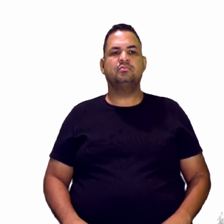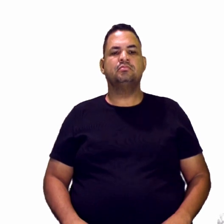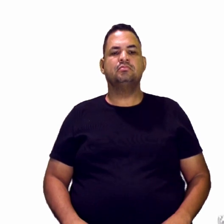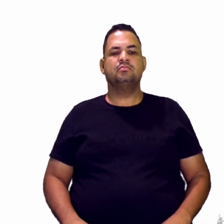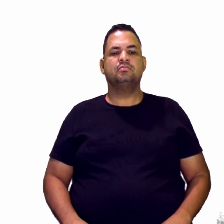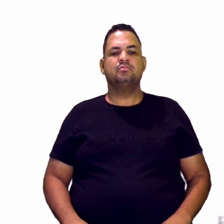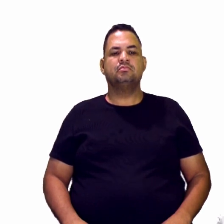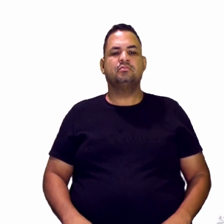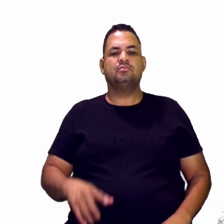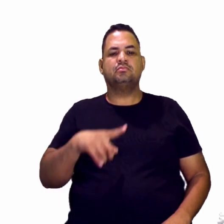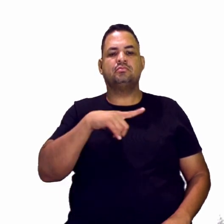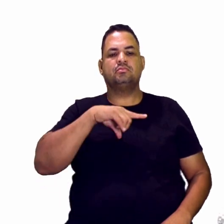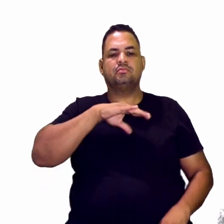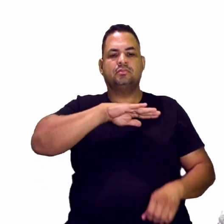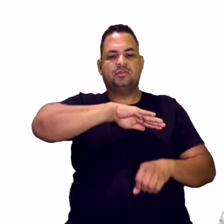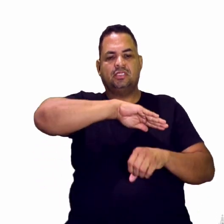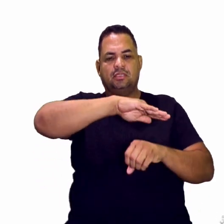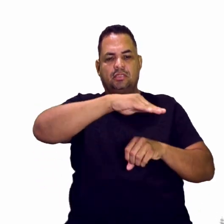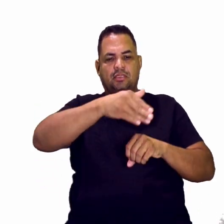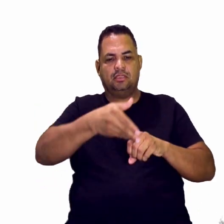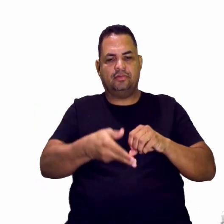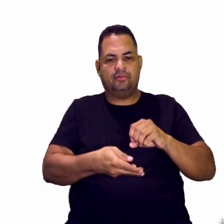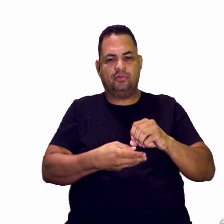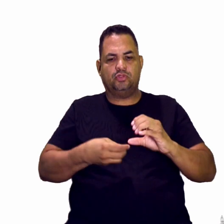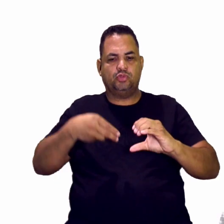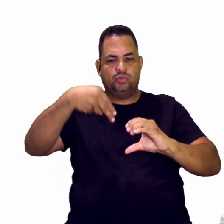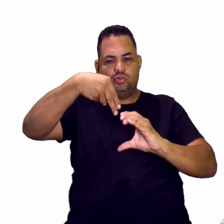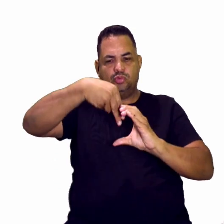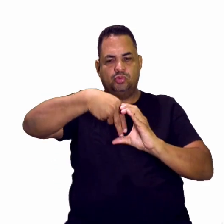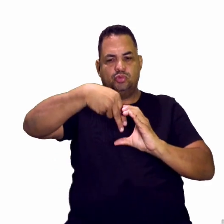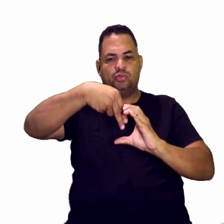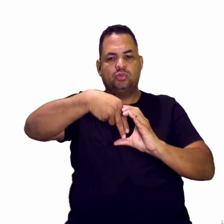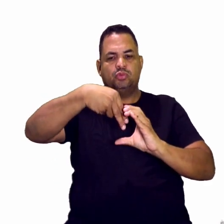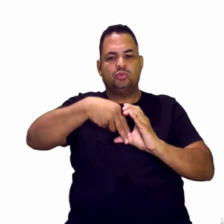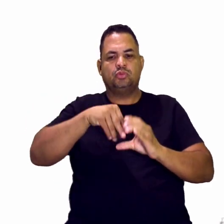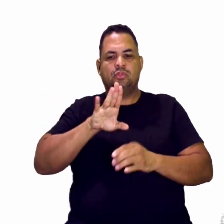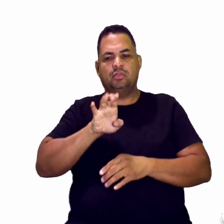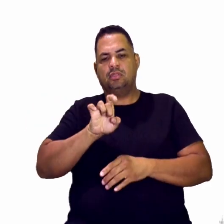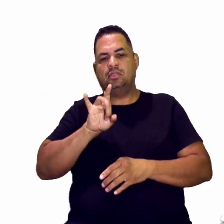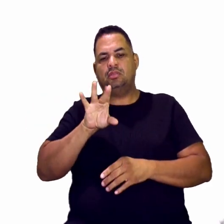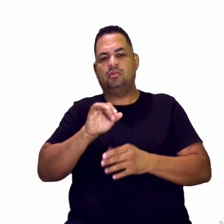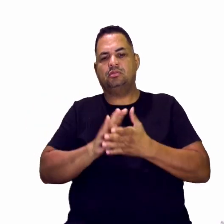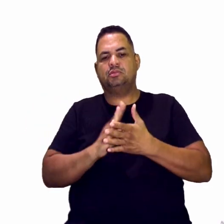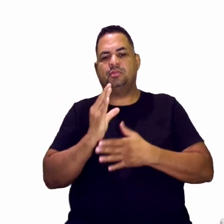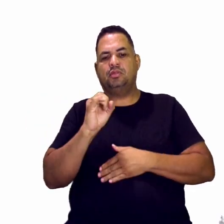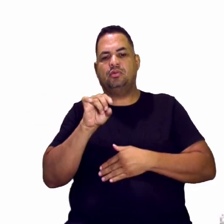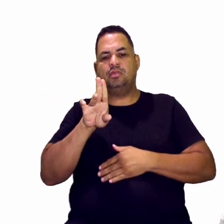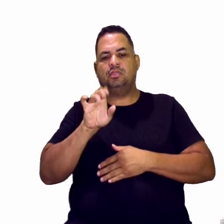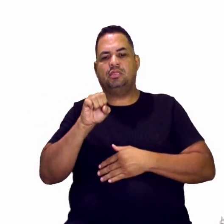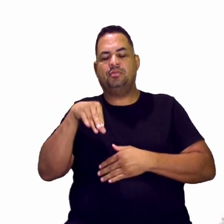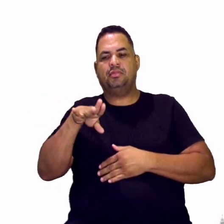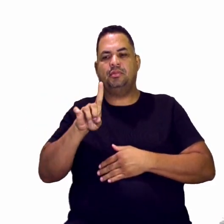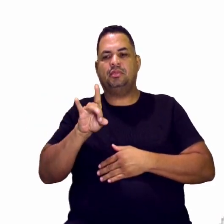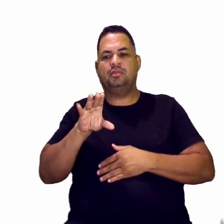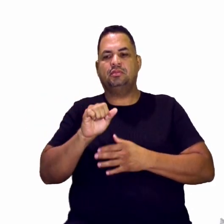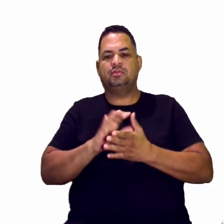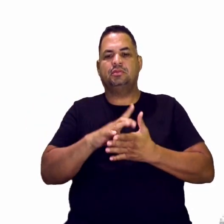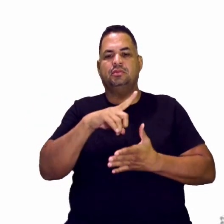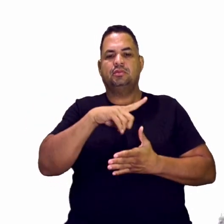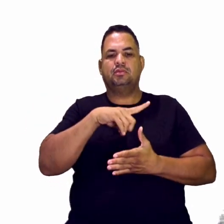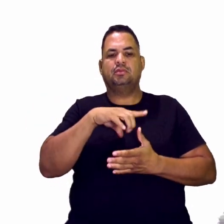Bom, ela também reveste o núcleo dos eucariontes e as organelas membranosas. Então, nós